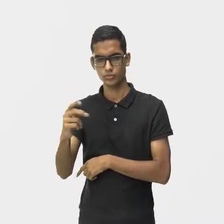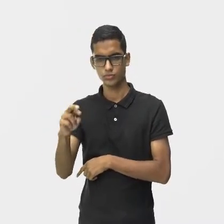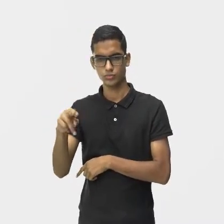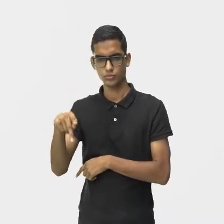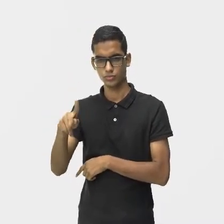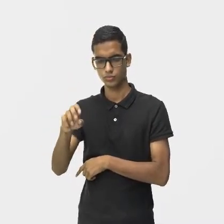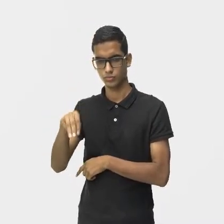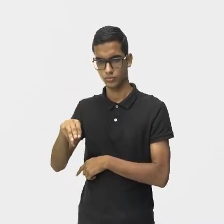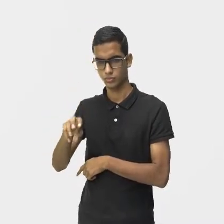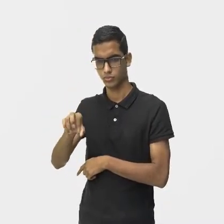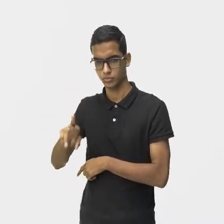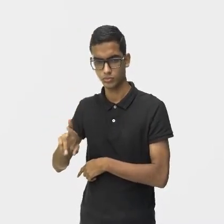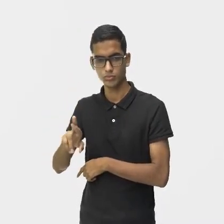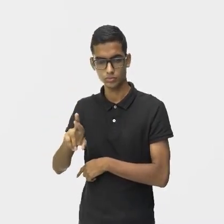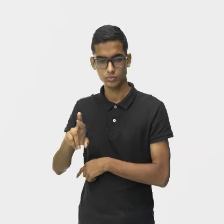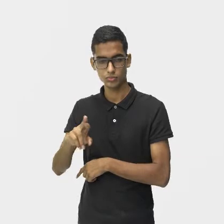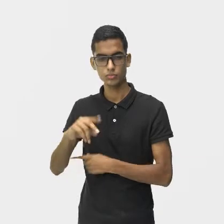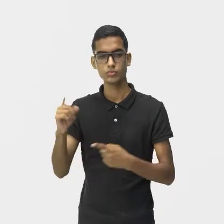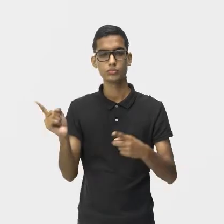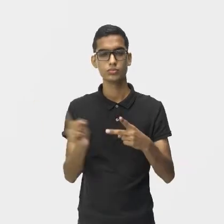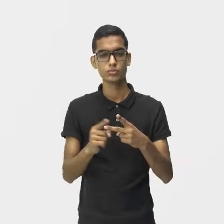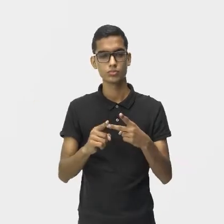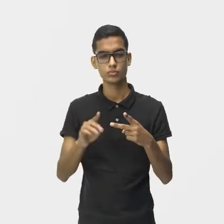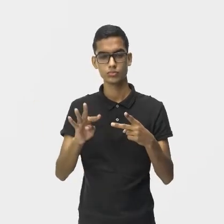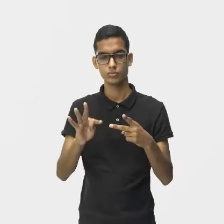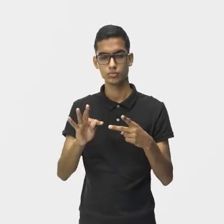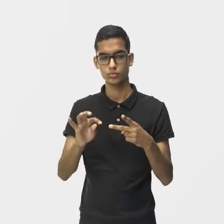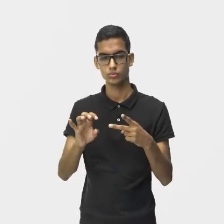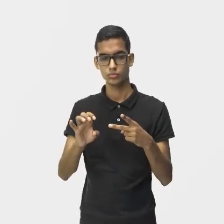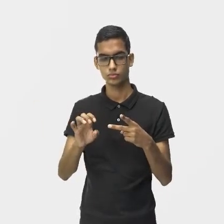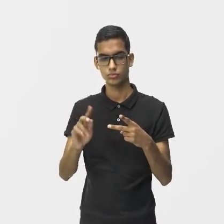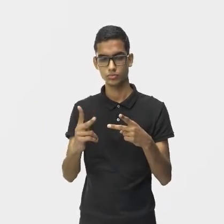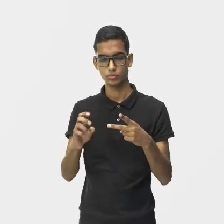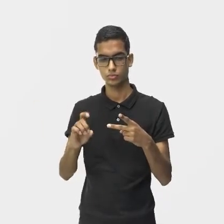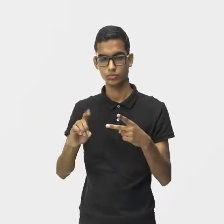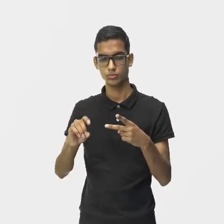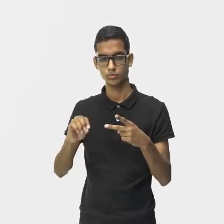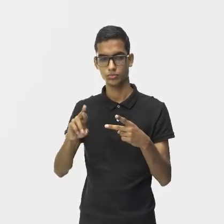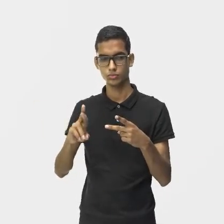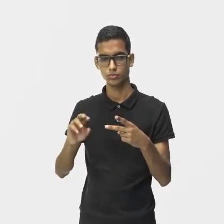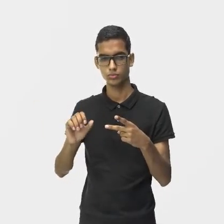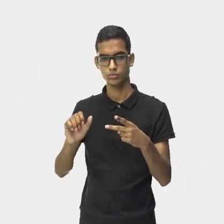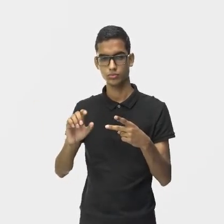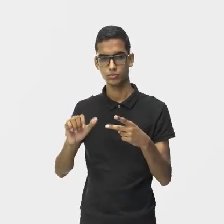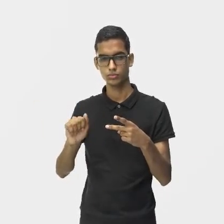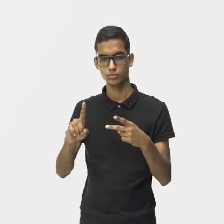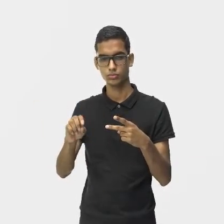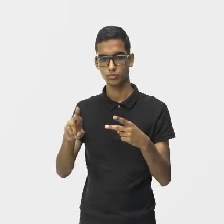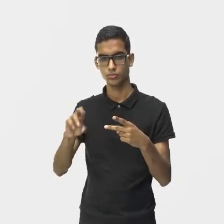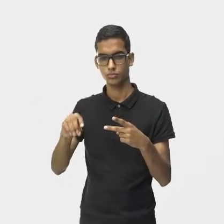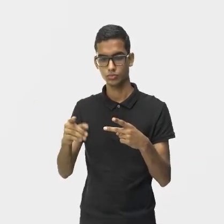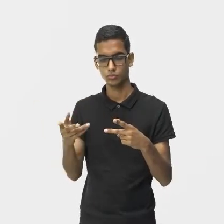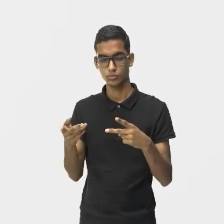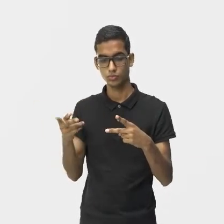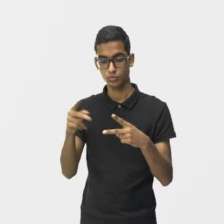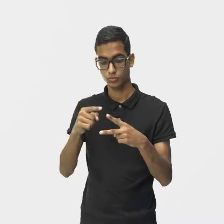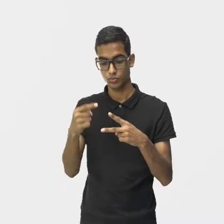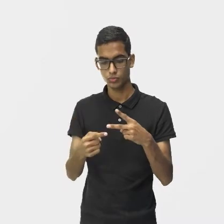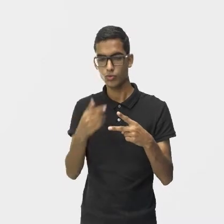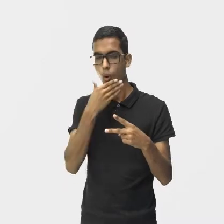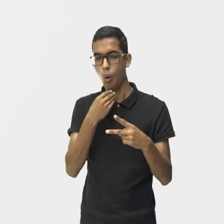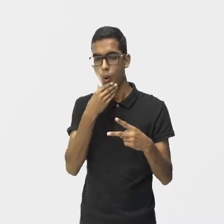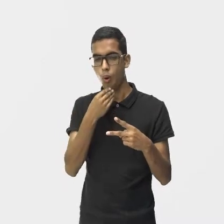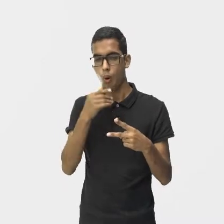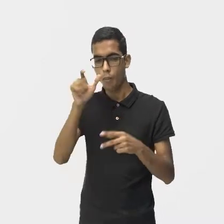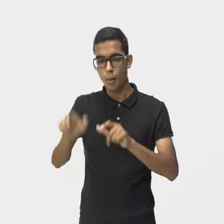e Theodor Adorno. Ambos viveram no final do século XIX, início do século XX